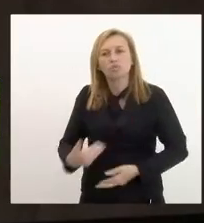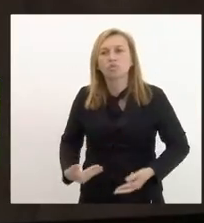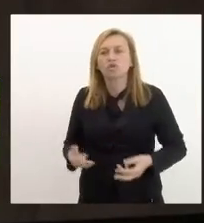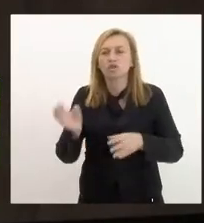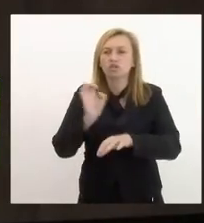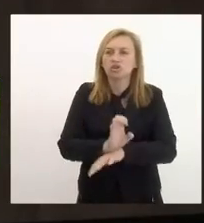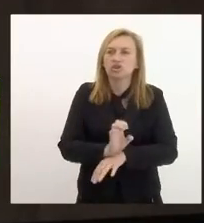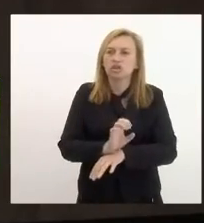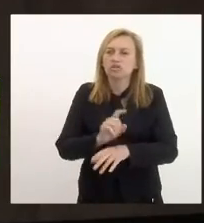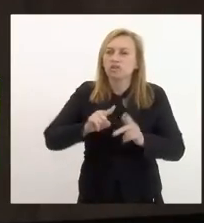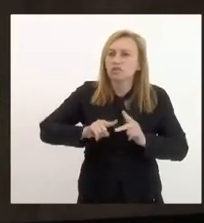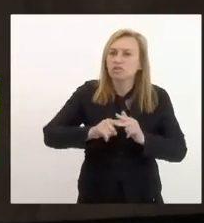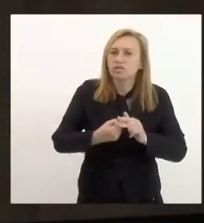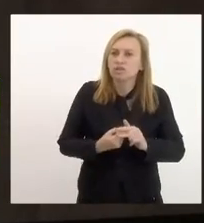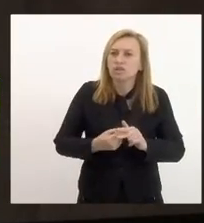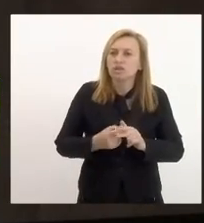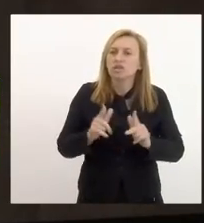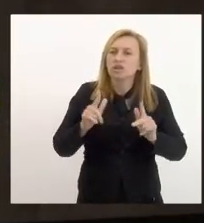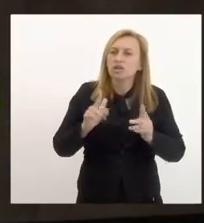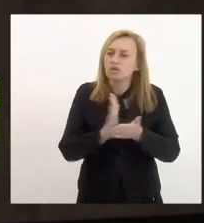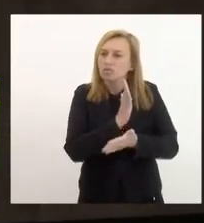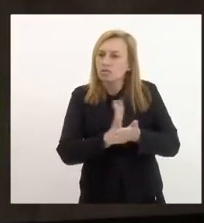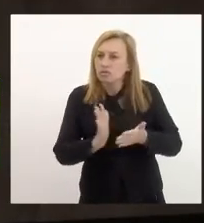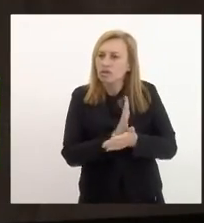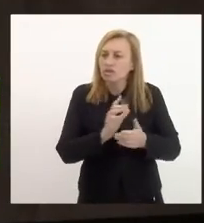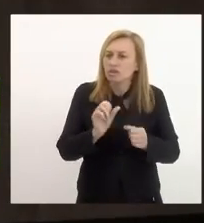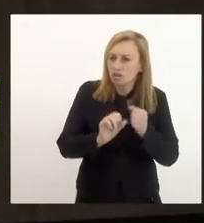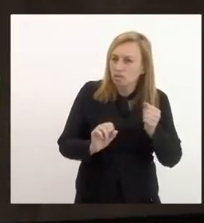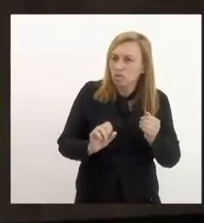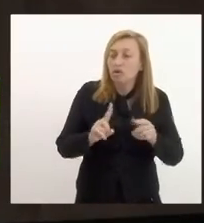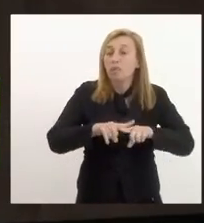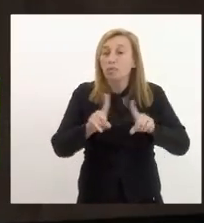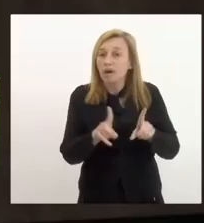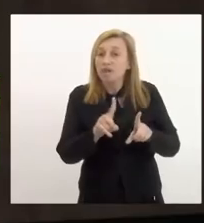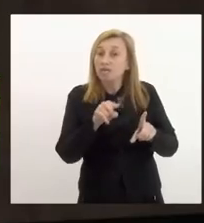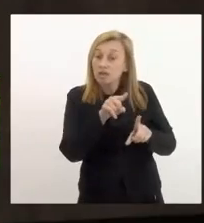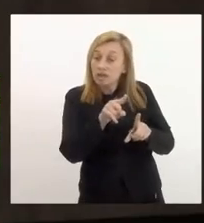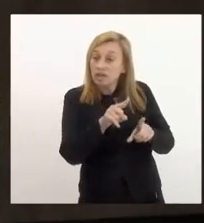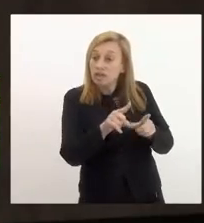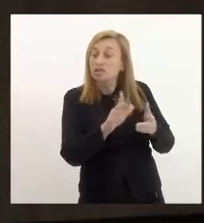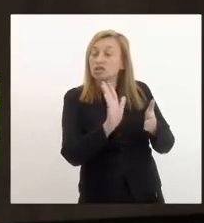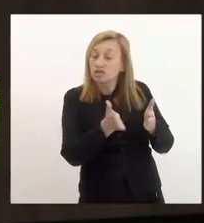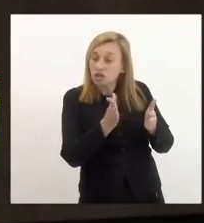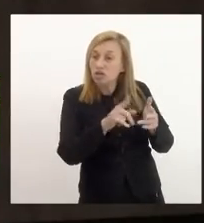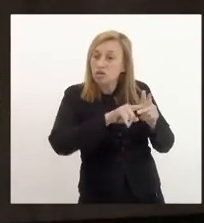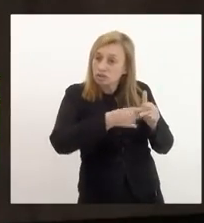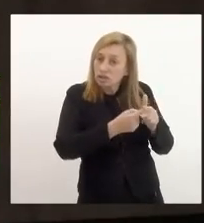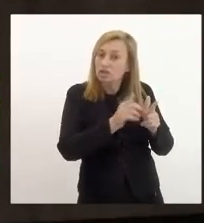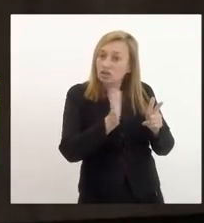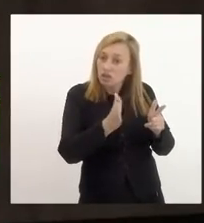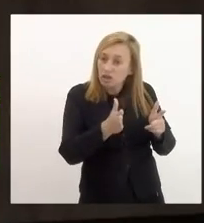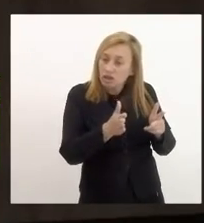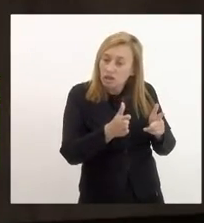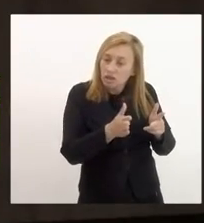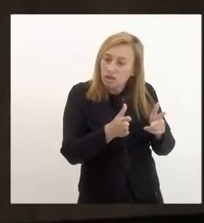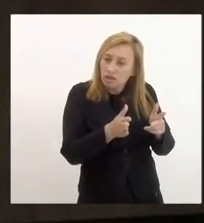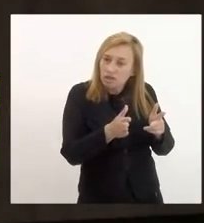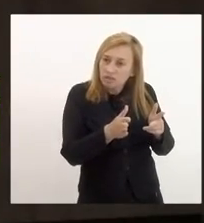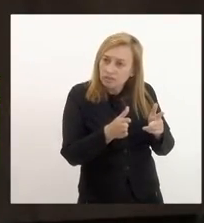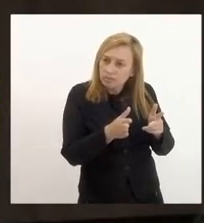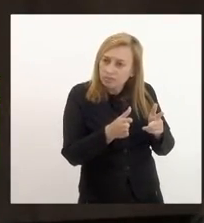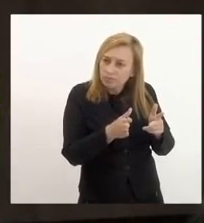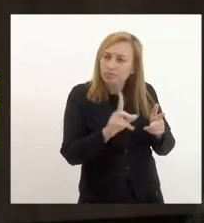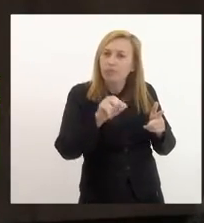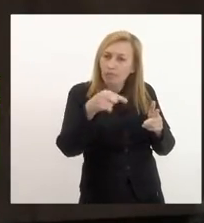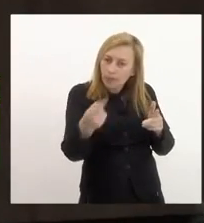que o estado faria as correção como fez de alguns mas mesmo aqueles foram feitos que já já é pela melhor trocar que